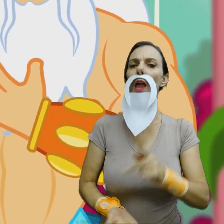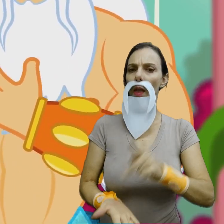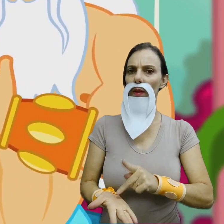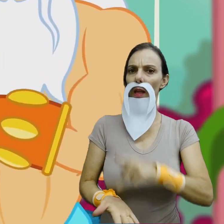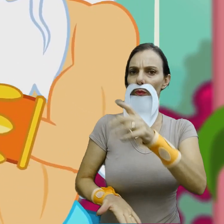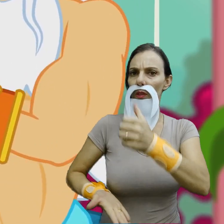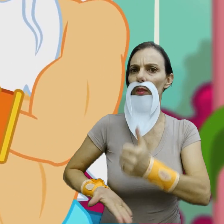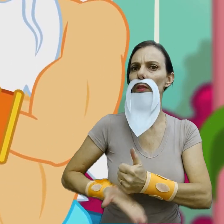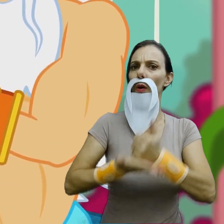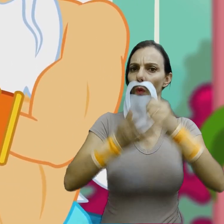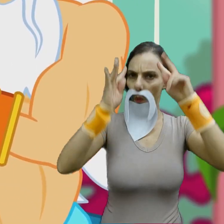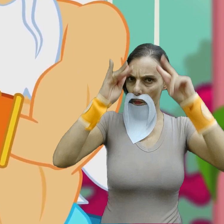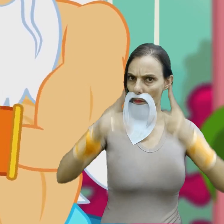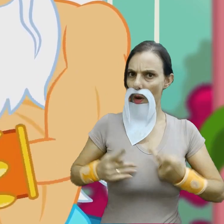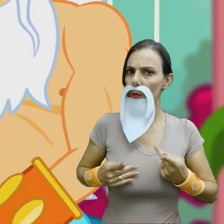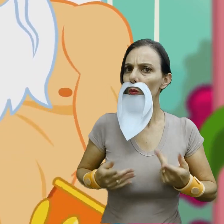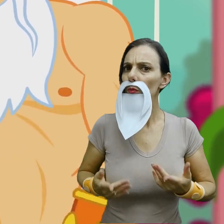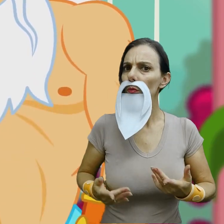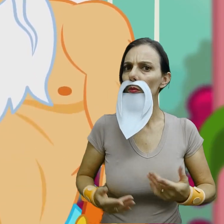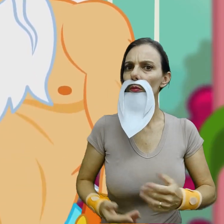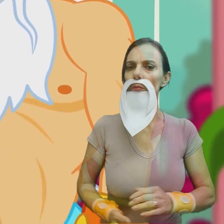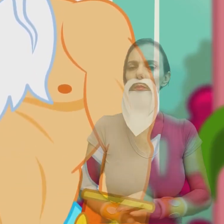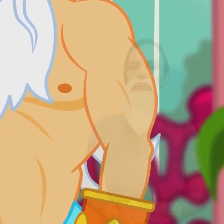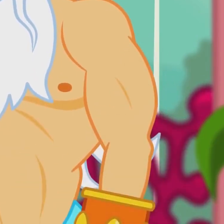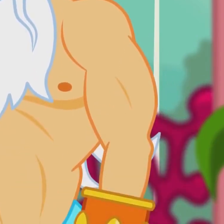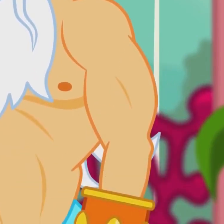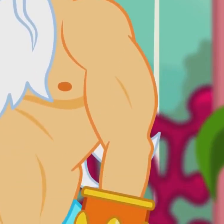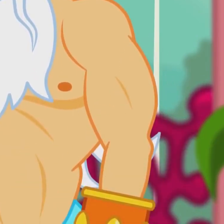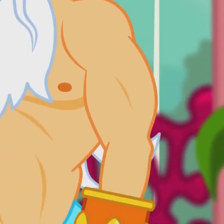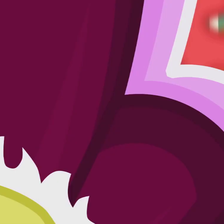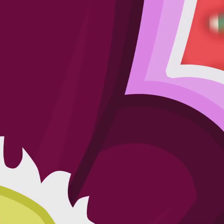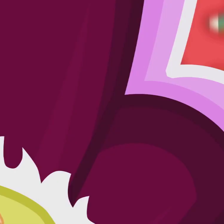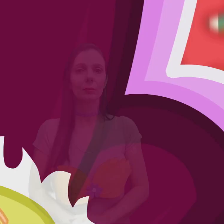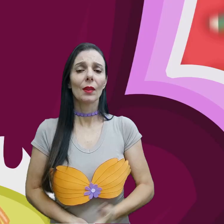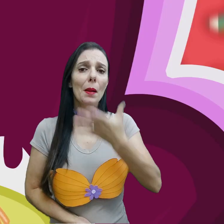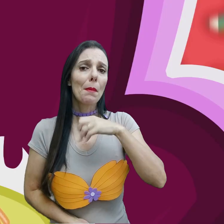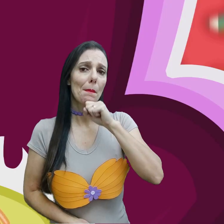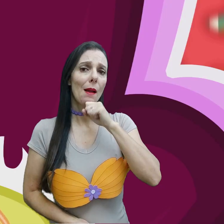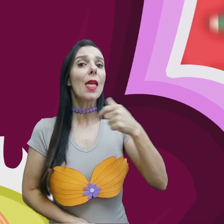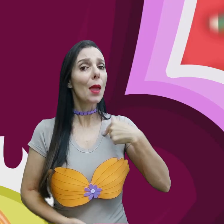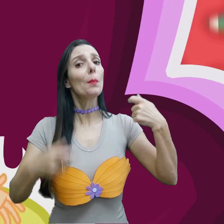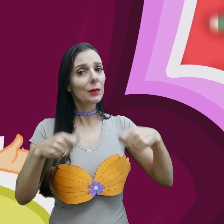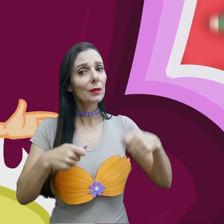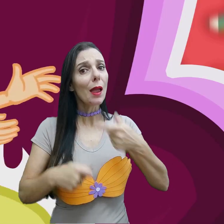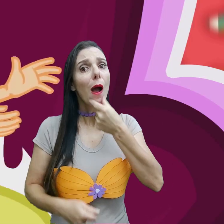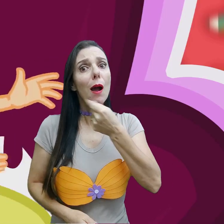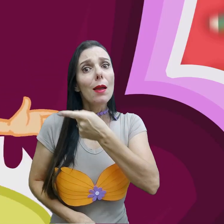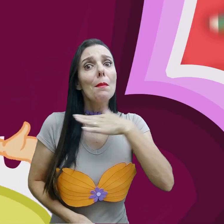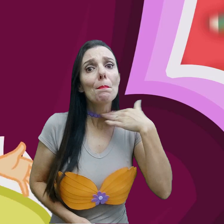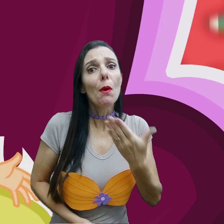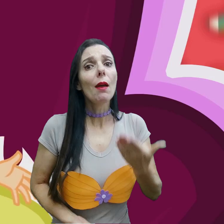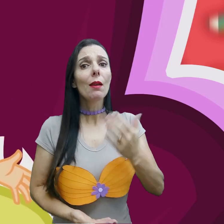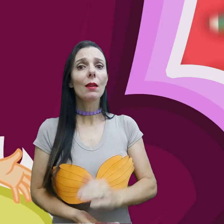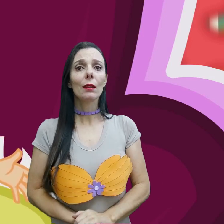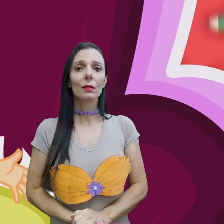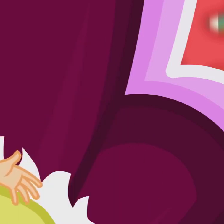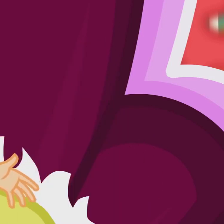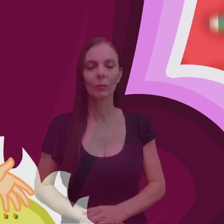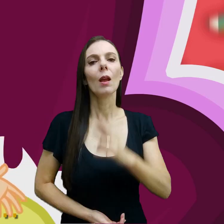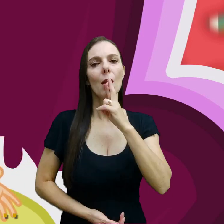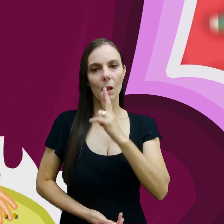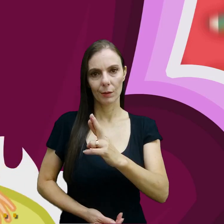filhos. É verdade que você salvou um ser humano? Eu fui obrigada! Papai, ele iria